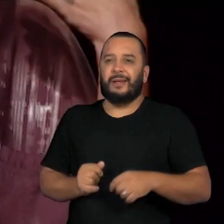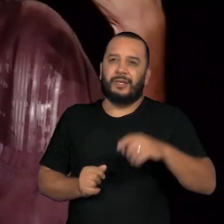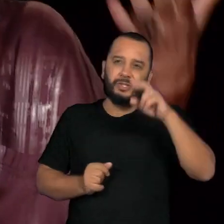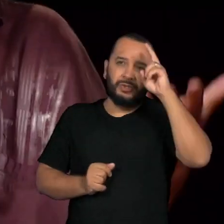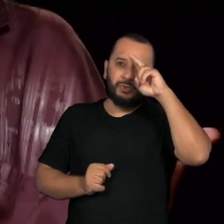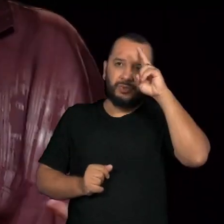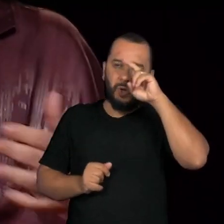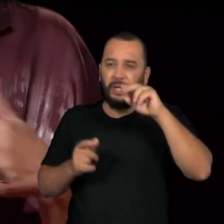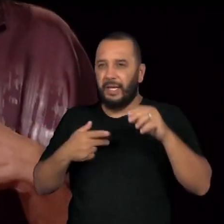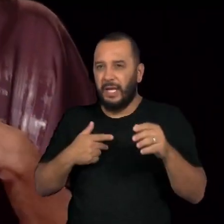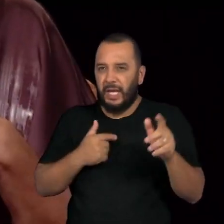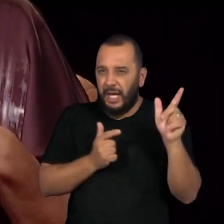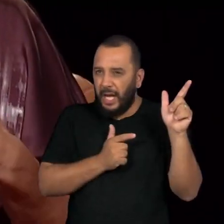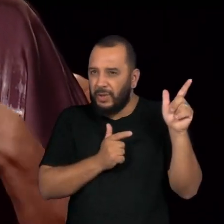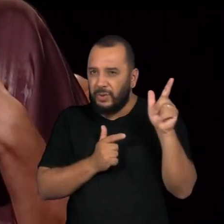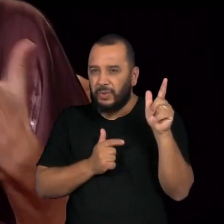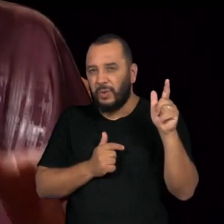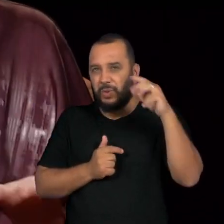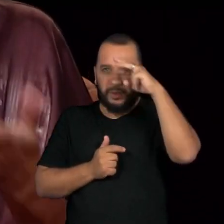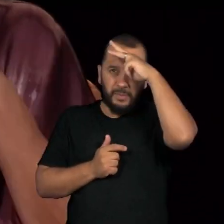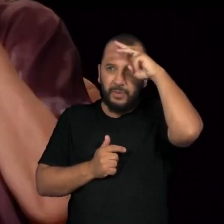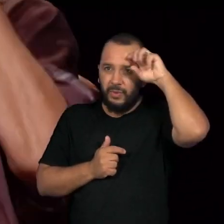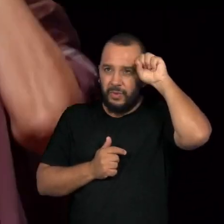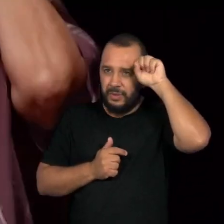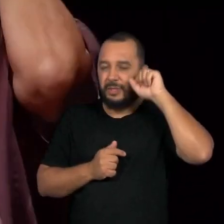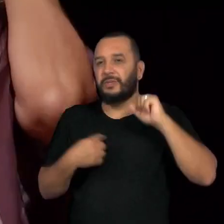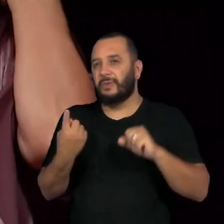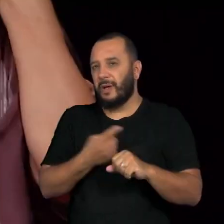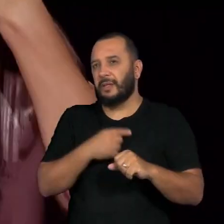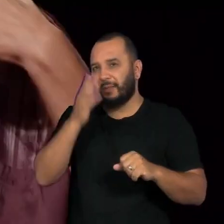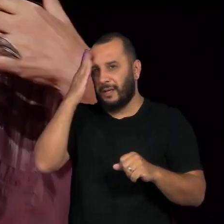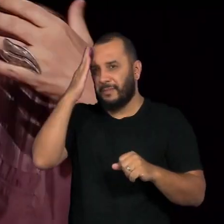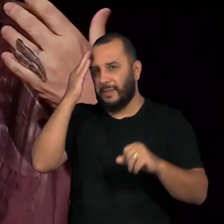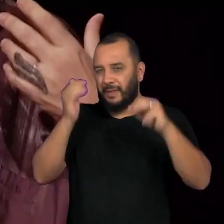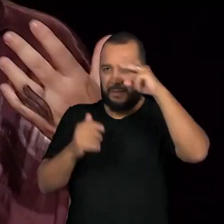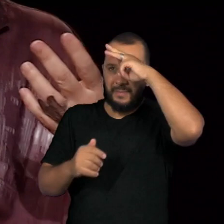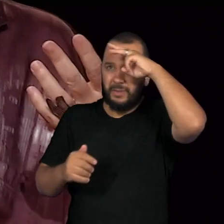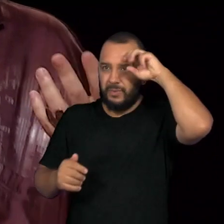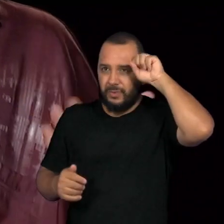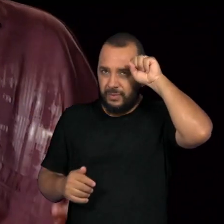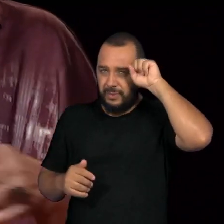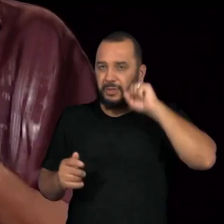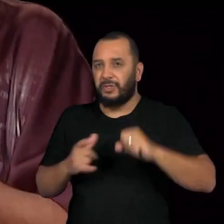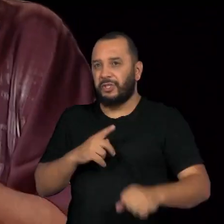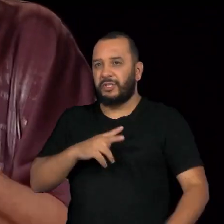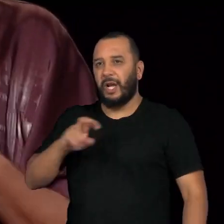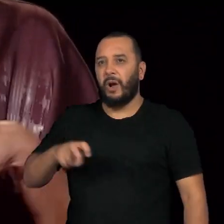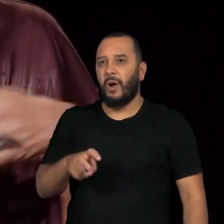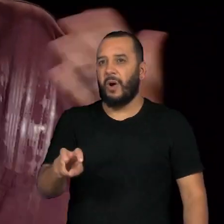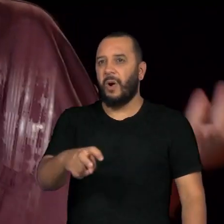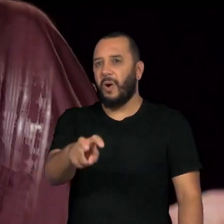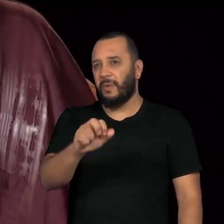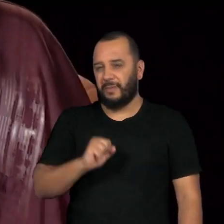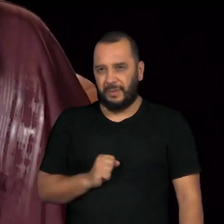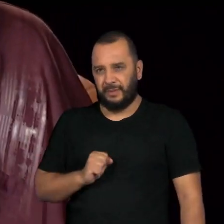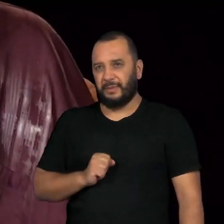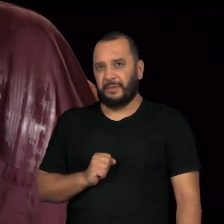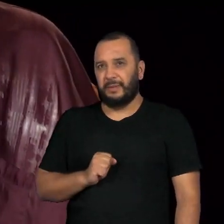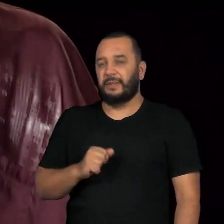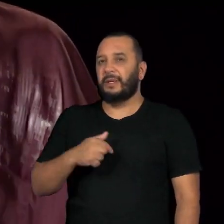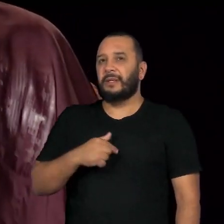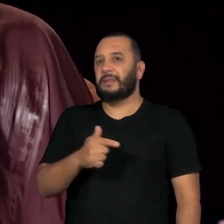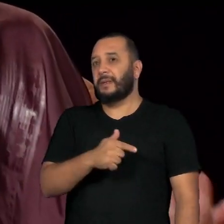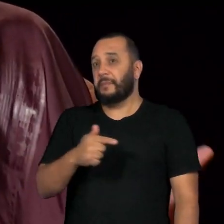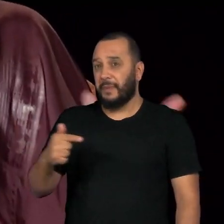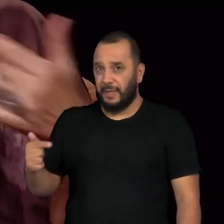ele caçou no Mato Grosso. A gente sabia do Mato Grosso, porque aí tinha uma cobra, aí passava, sei lá, uma semana,